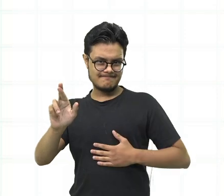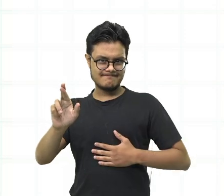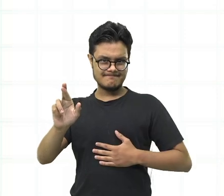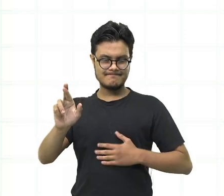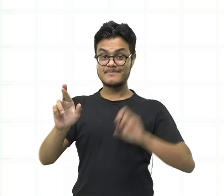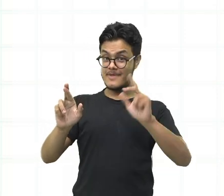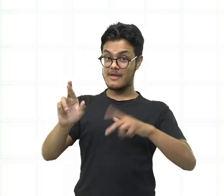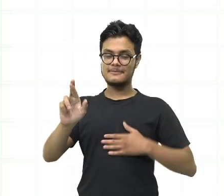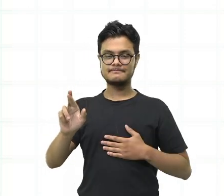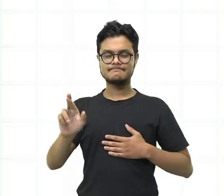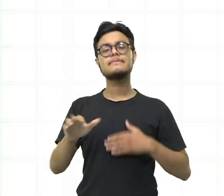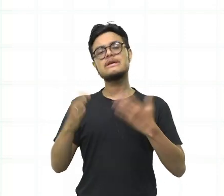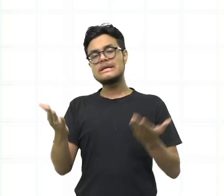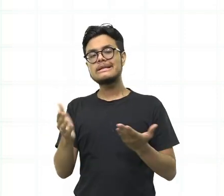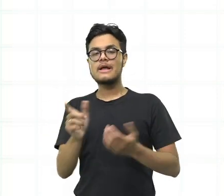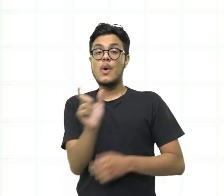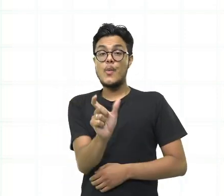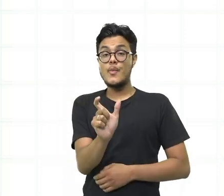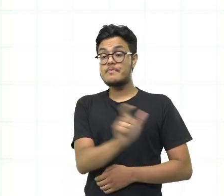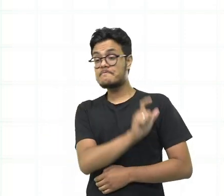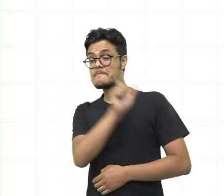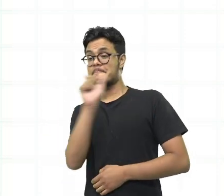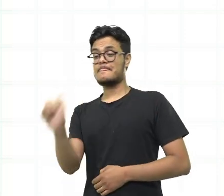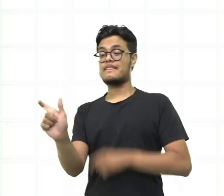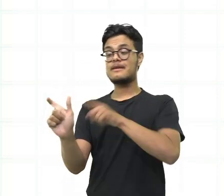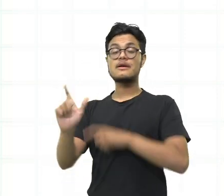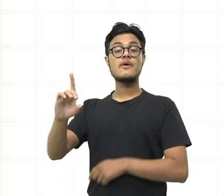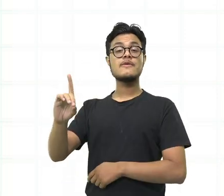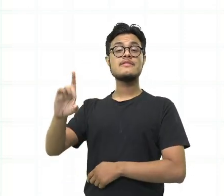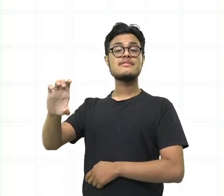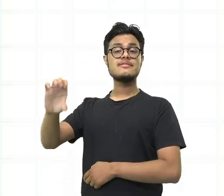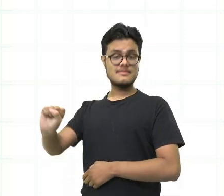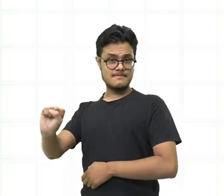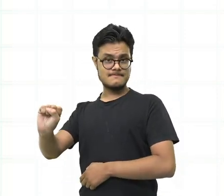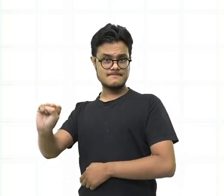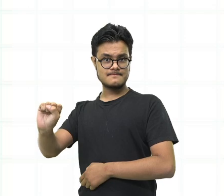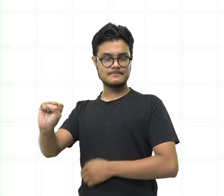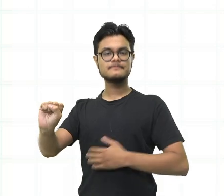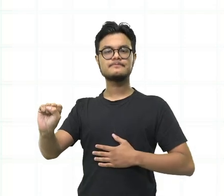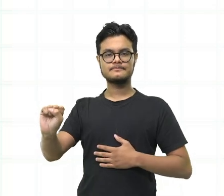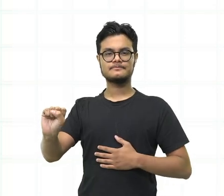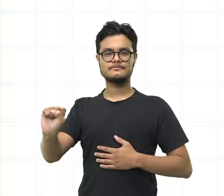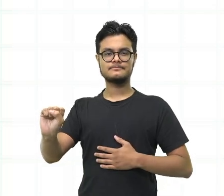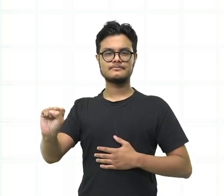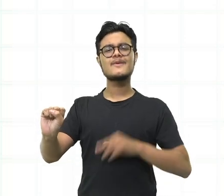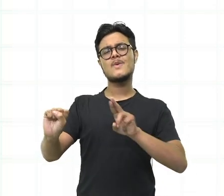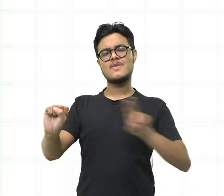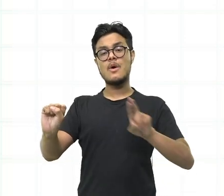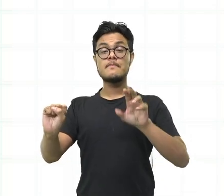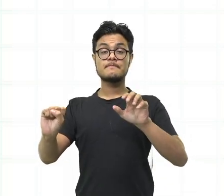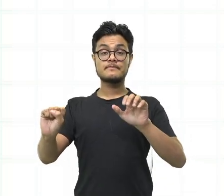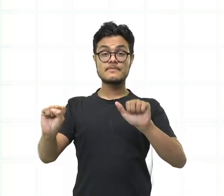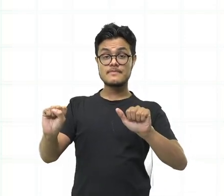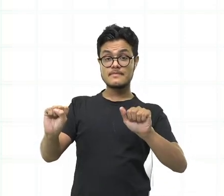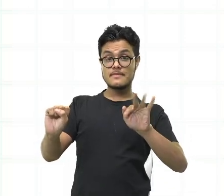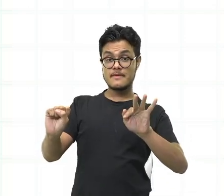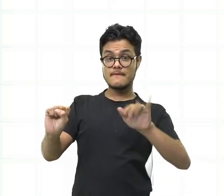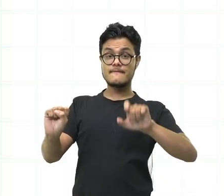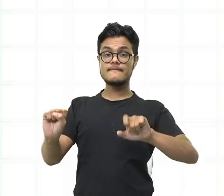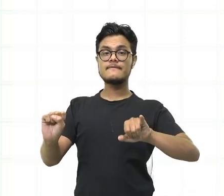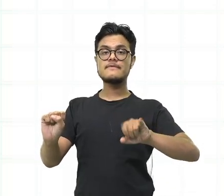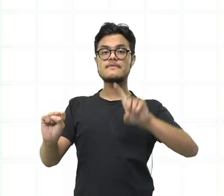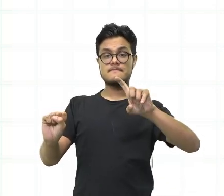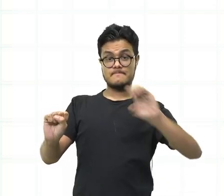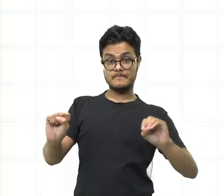primitiva, certo? E o nosso afixo, que vai ser chamado aqui neste caso de